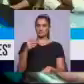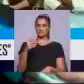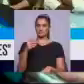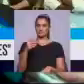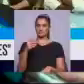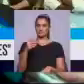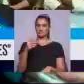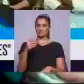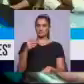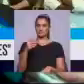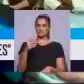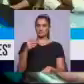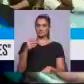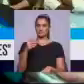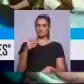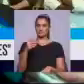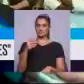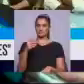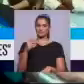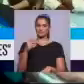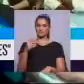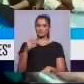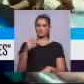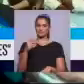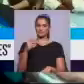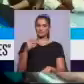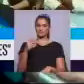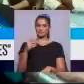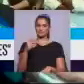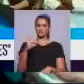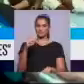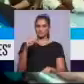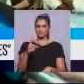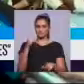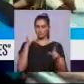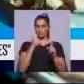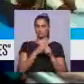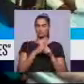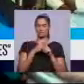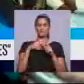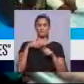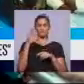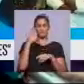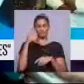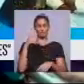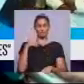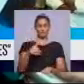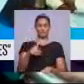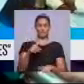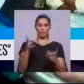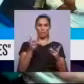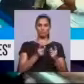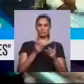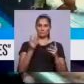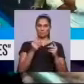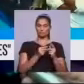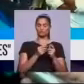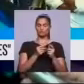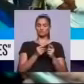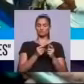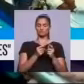próxima é este pois mesmo assim faça um plano a 4 anos é um orçamento